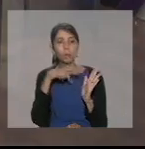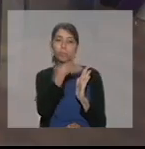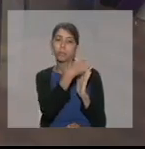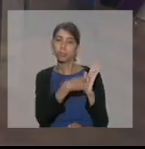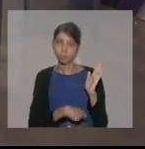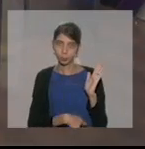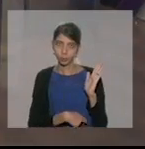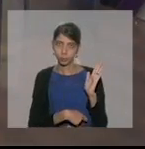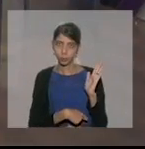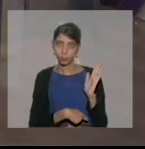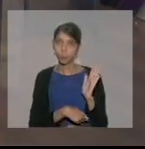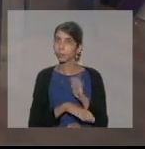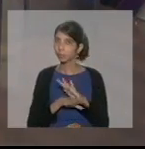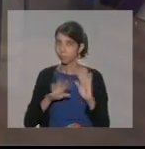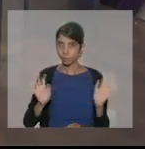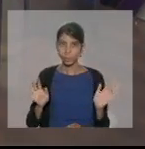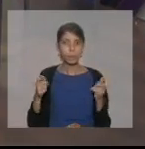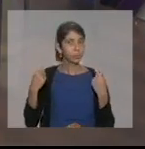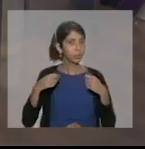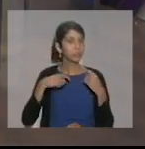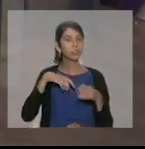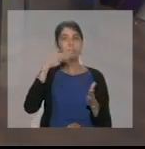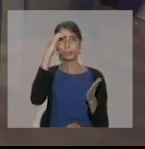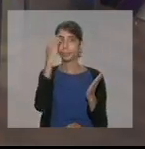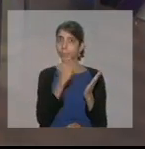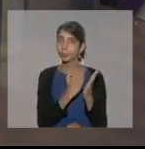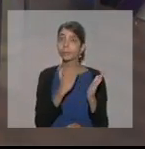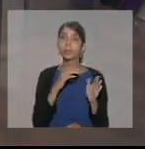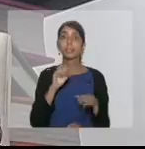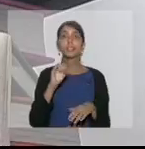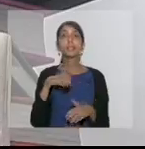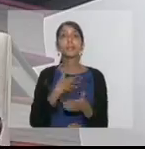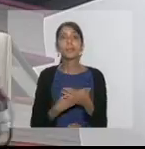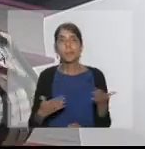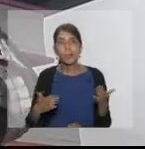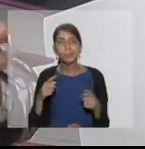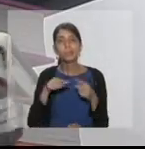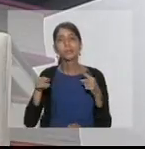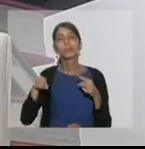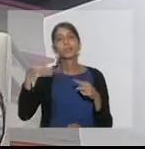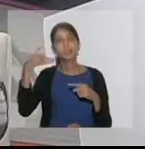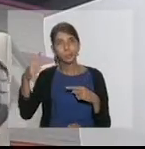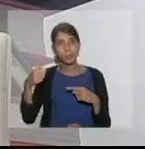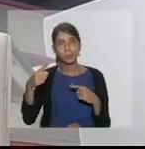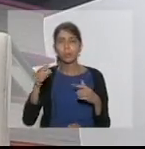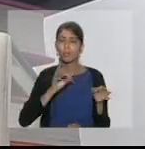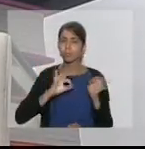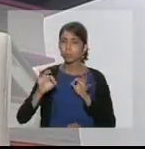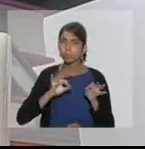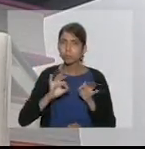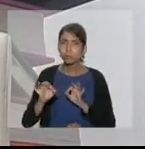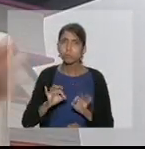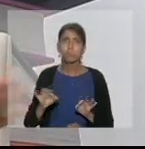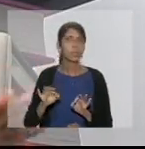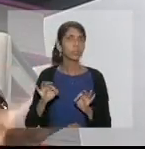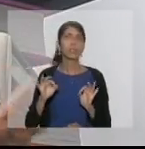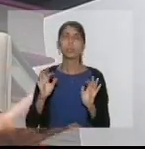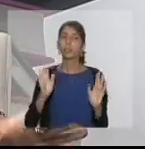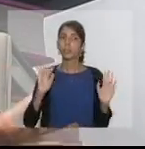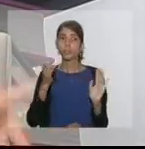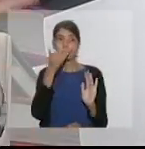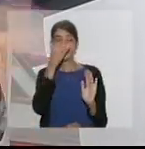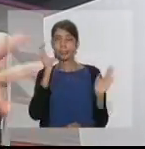escrita. Babou, tem que ser naqueles dias. Se eu perder esses dias, só na semana que vem. Então, eu me organizo para ver se eu não consegue acontecer